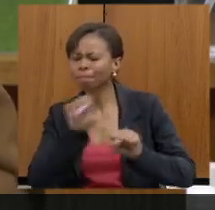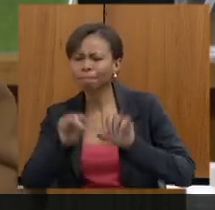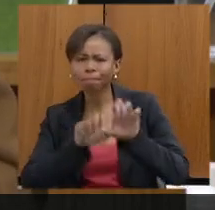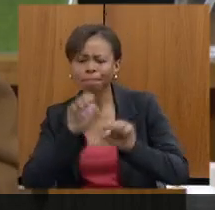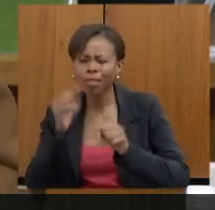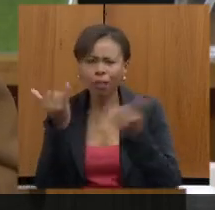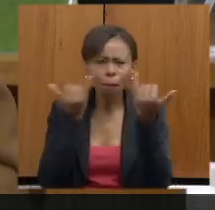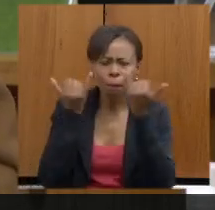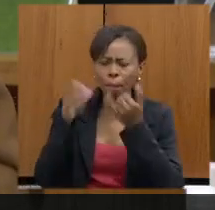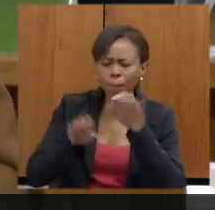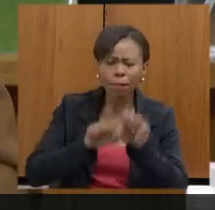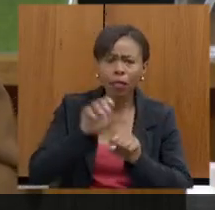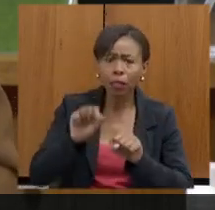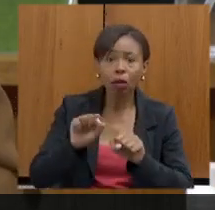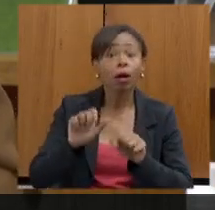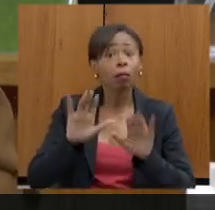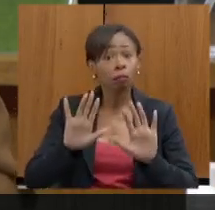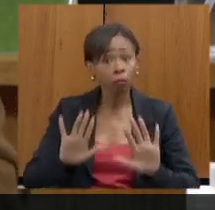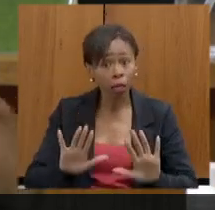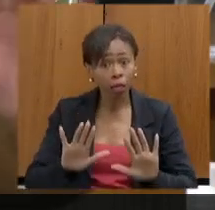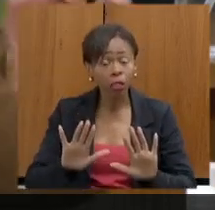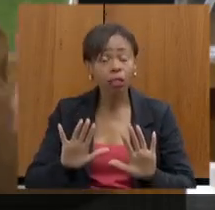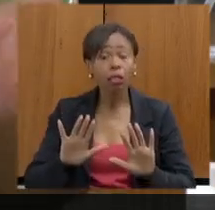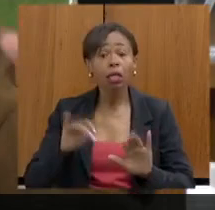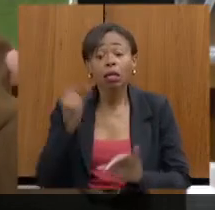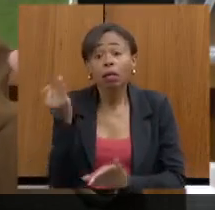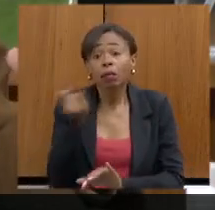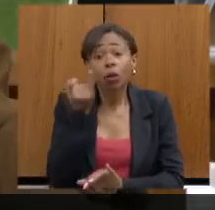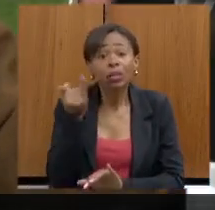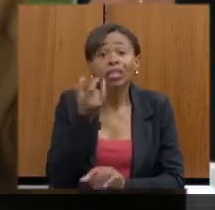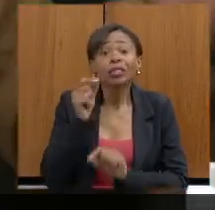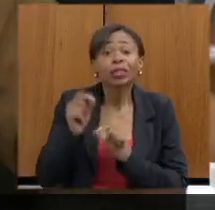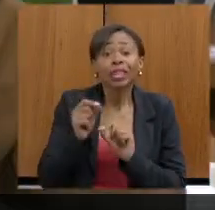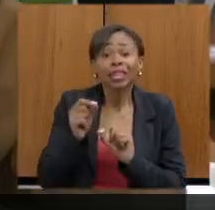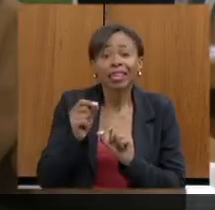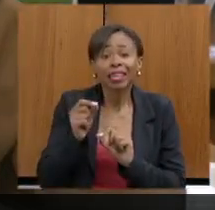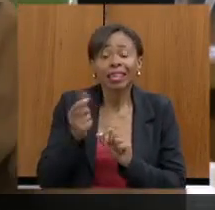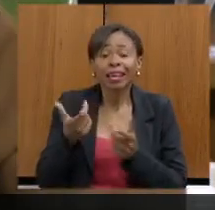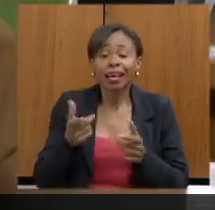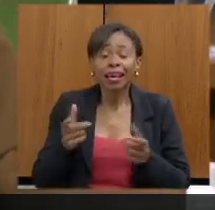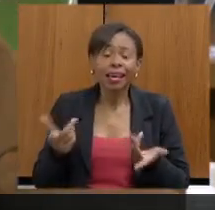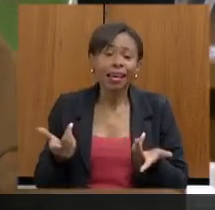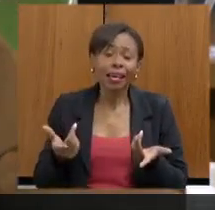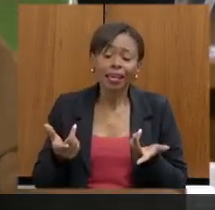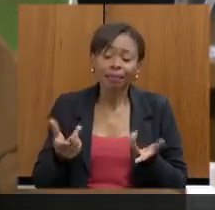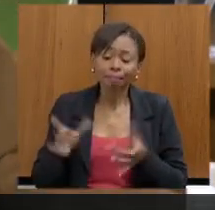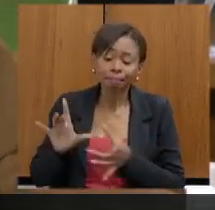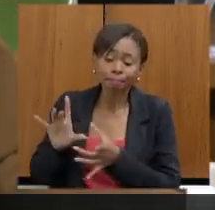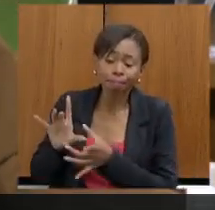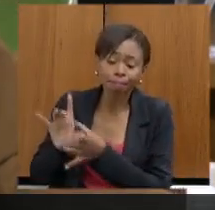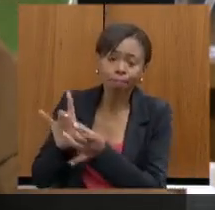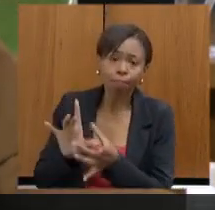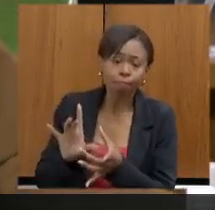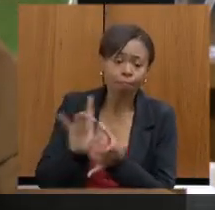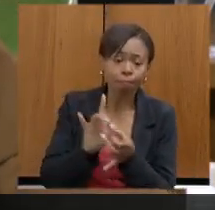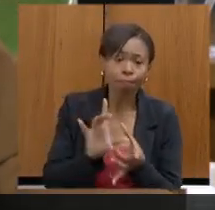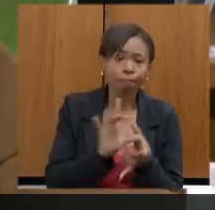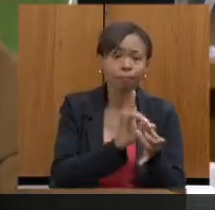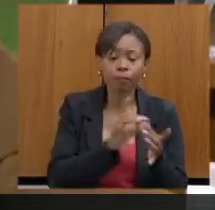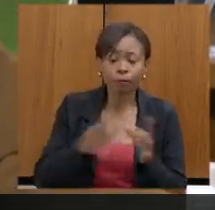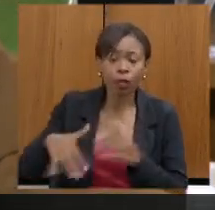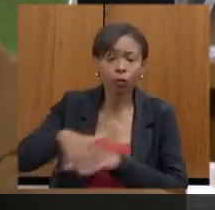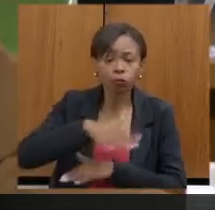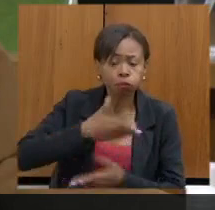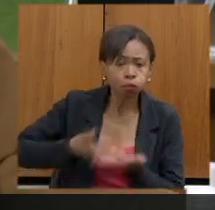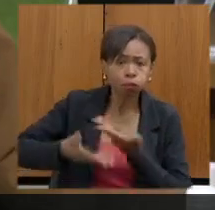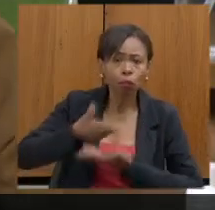Integração é na inteligência Então o que faltou o que teve foi antecipação a gente tava a gente